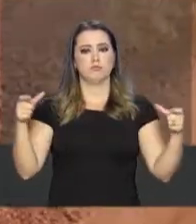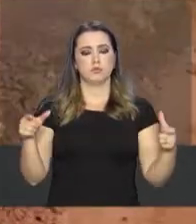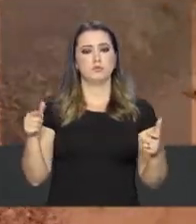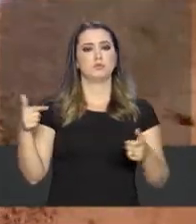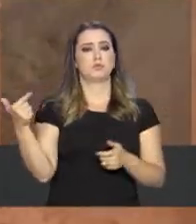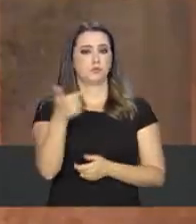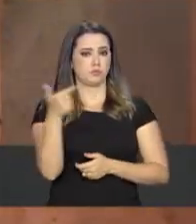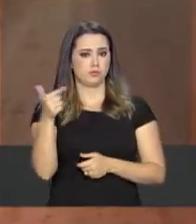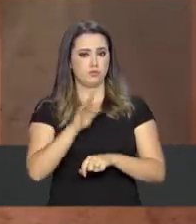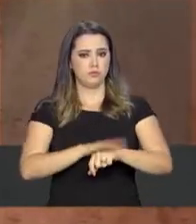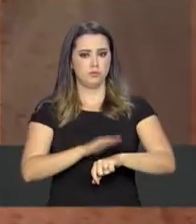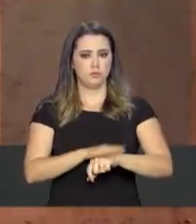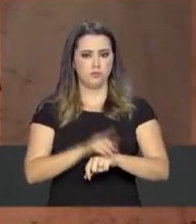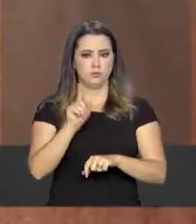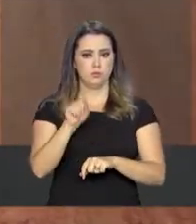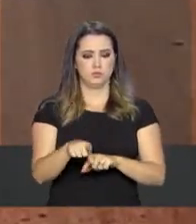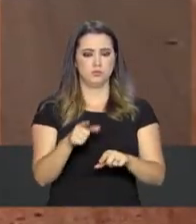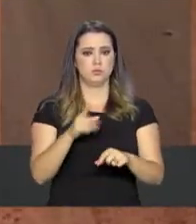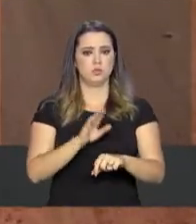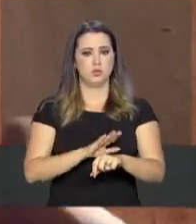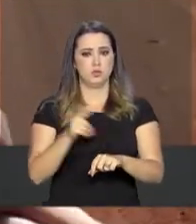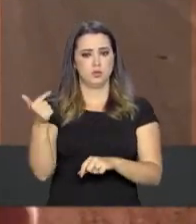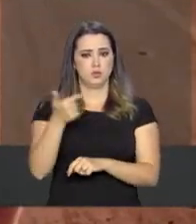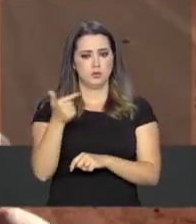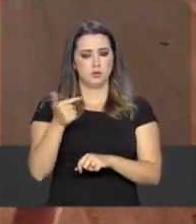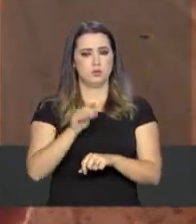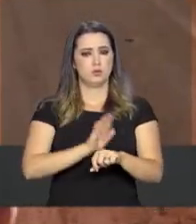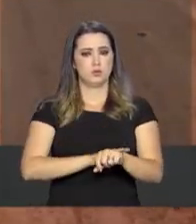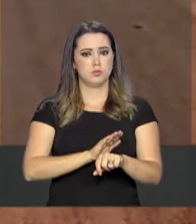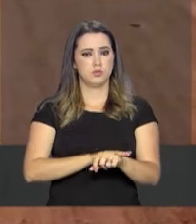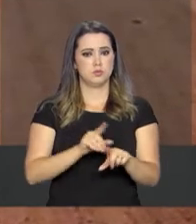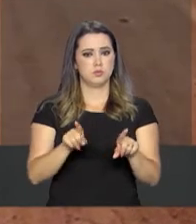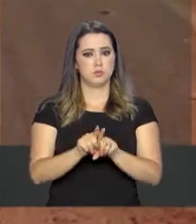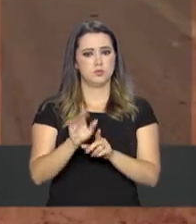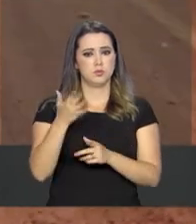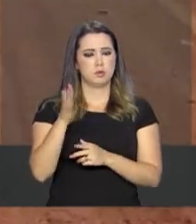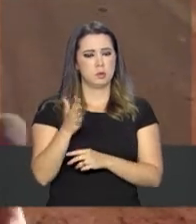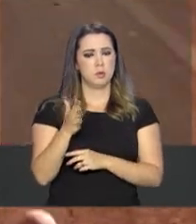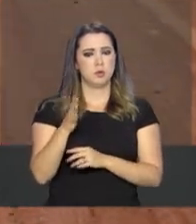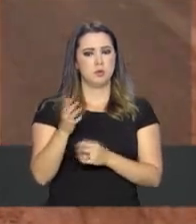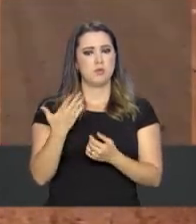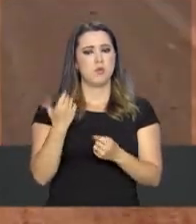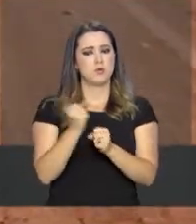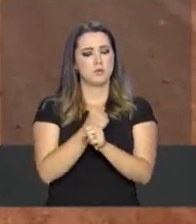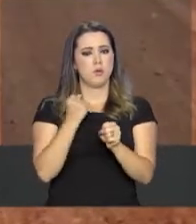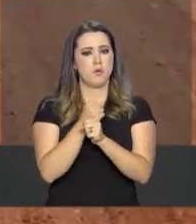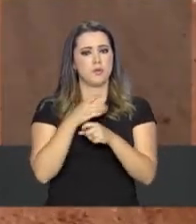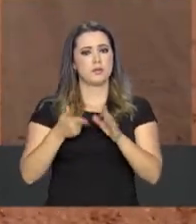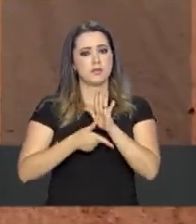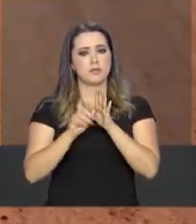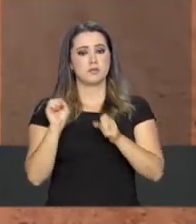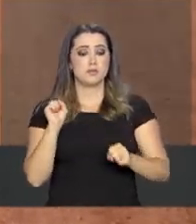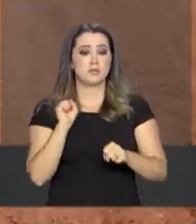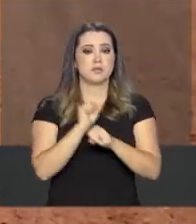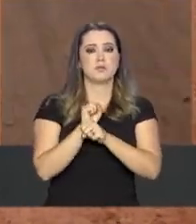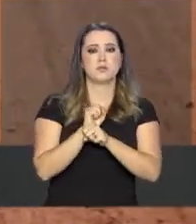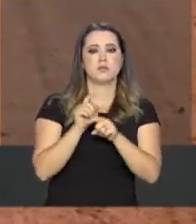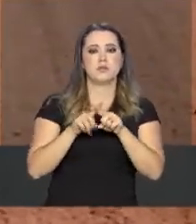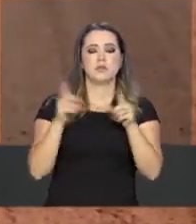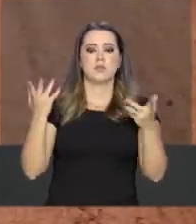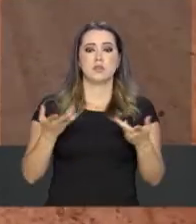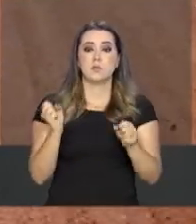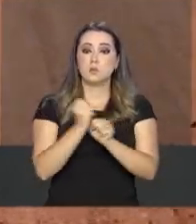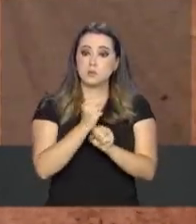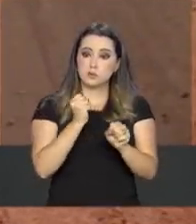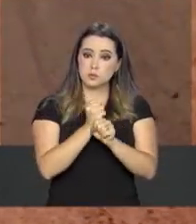segunda fase, a segunda etapa do perímetro irrigado, ela estava com as obras paralisadas há alguns anos e essas obras